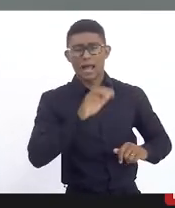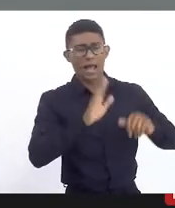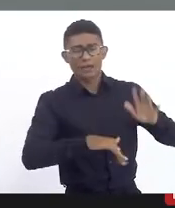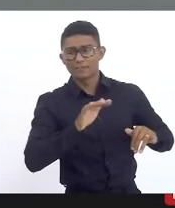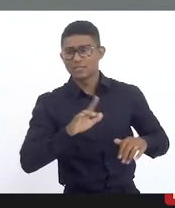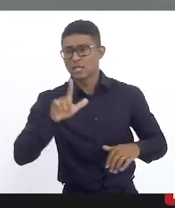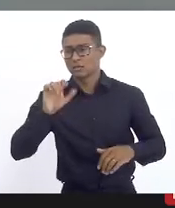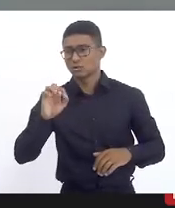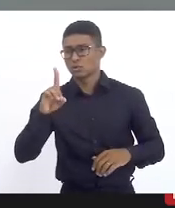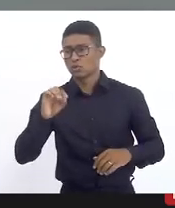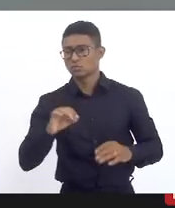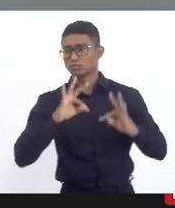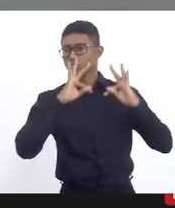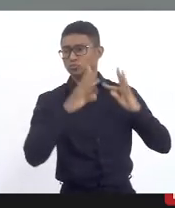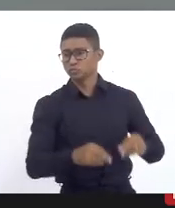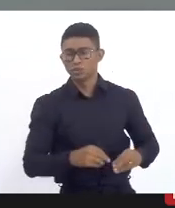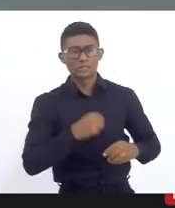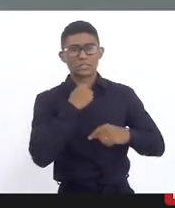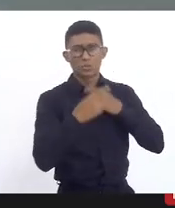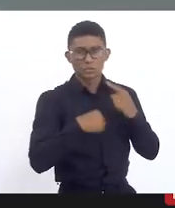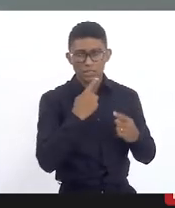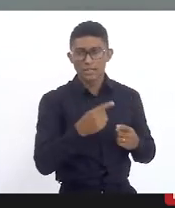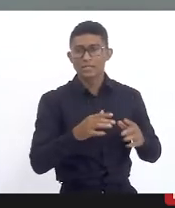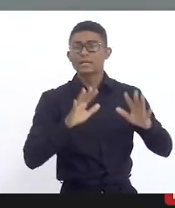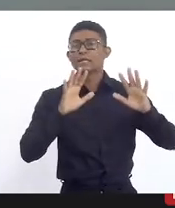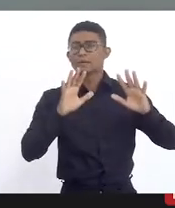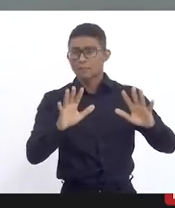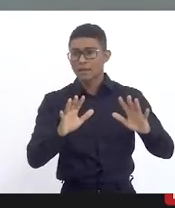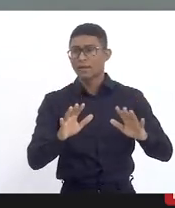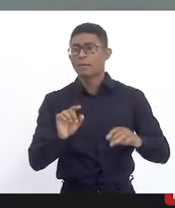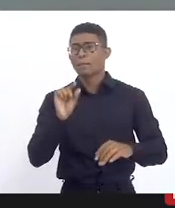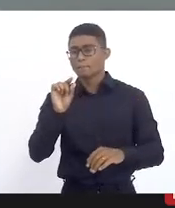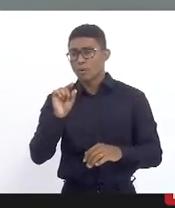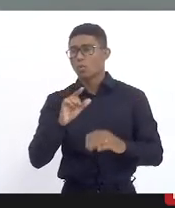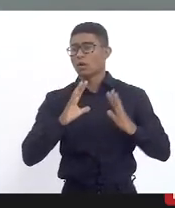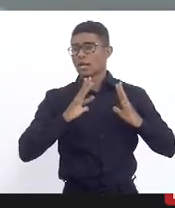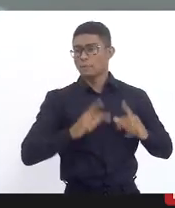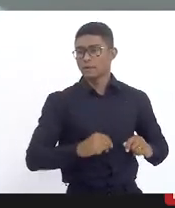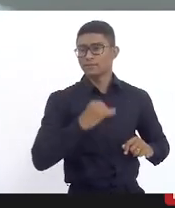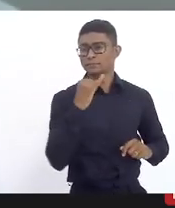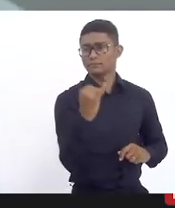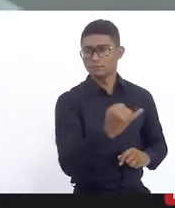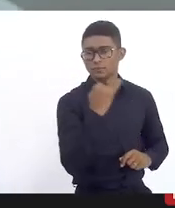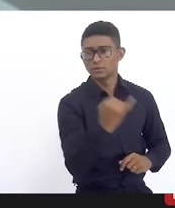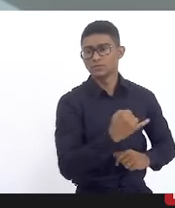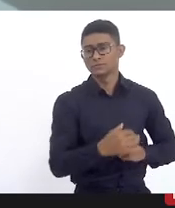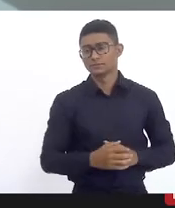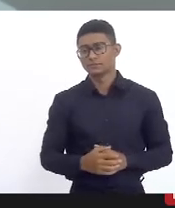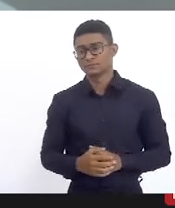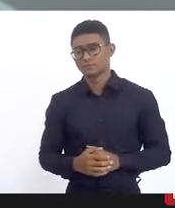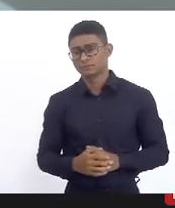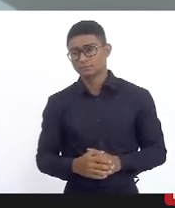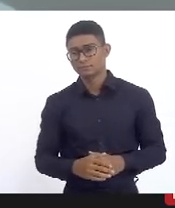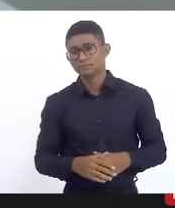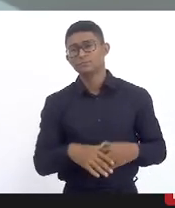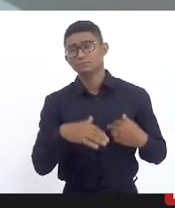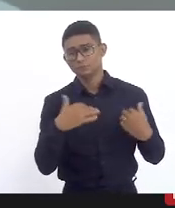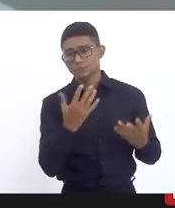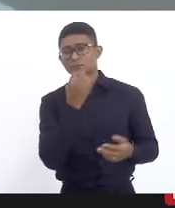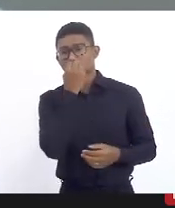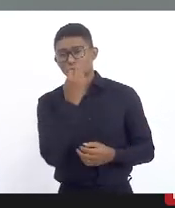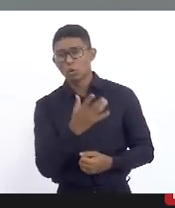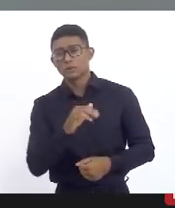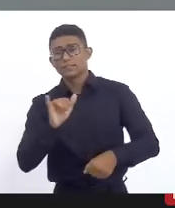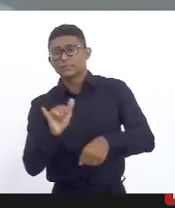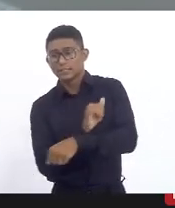você já está melhorando a qualidade da água do rio, sem gerar impacto negativo. Ô, Tony, está me ouvindo? Esse que o rio é estratégico para tirar o